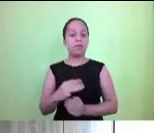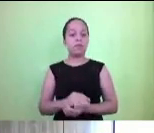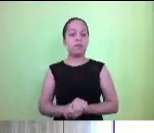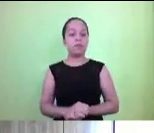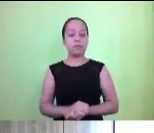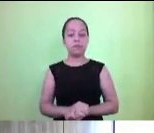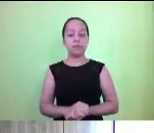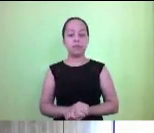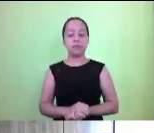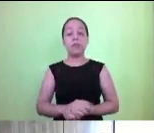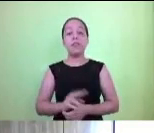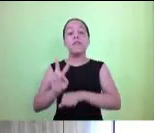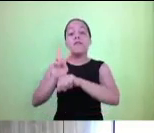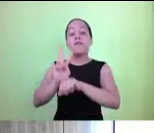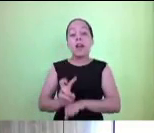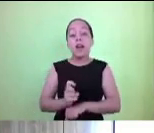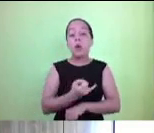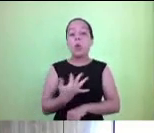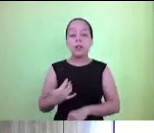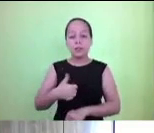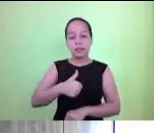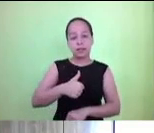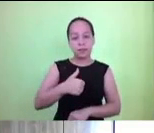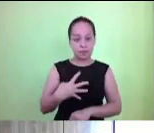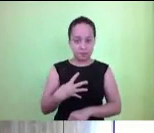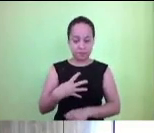Número de vagas 14.